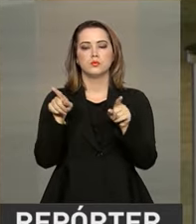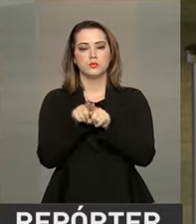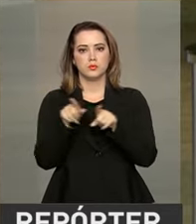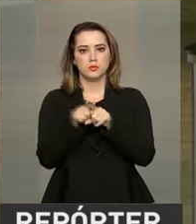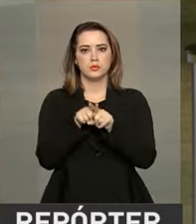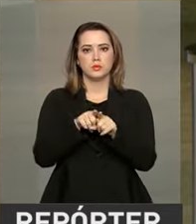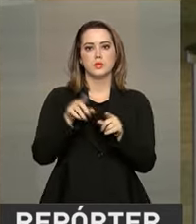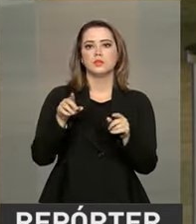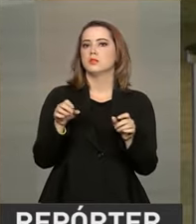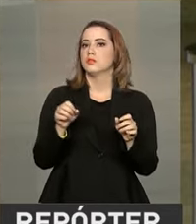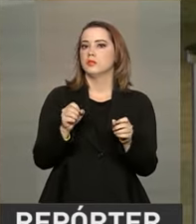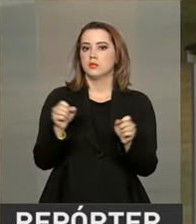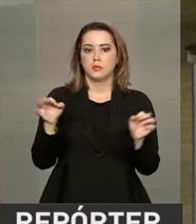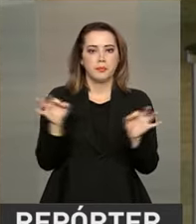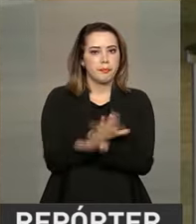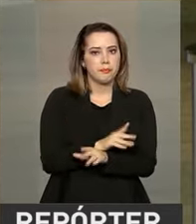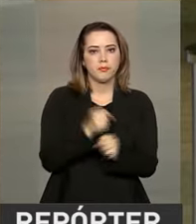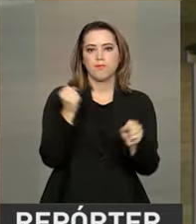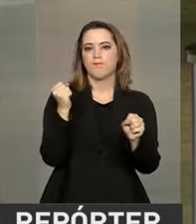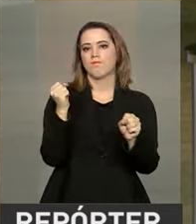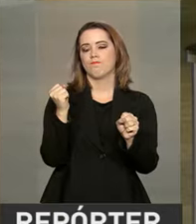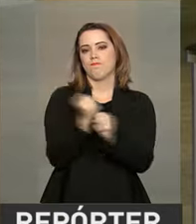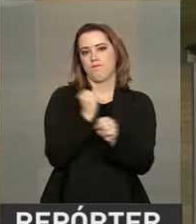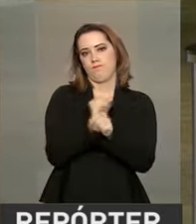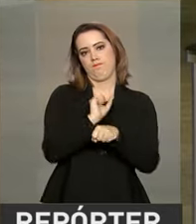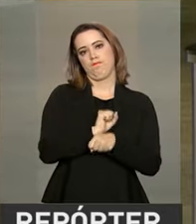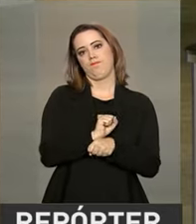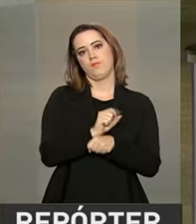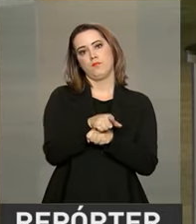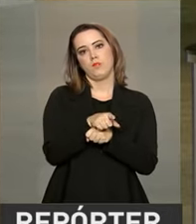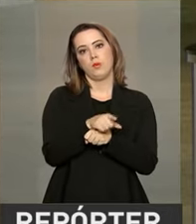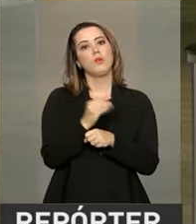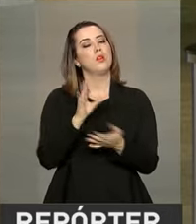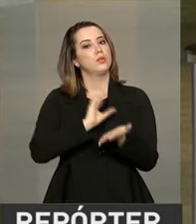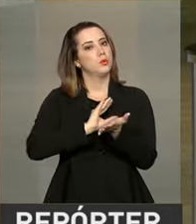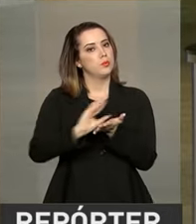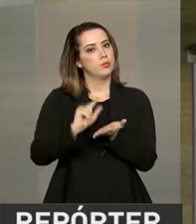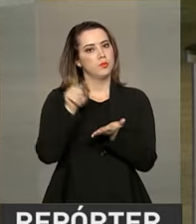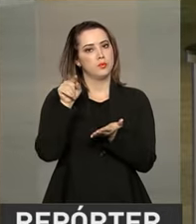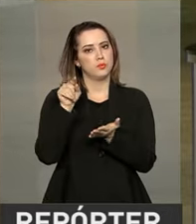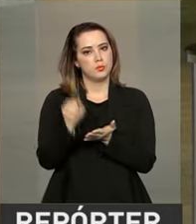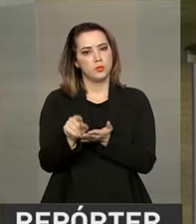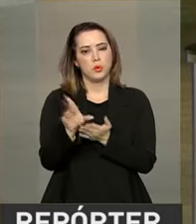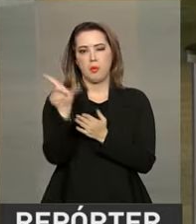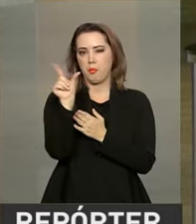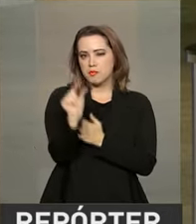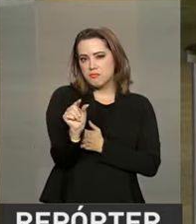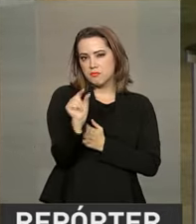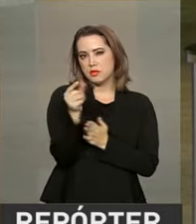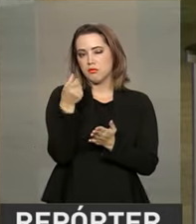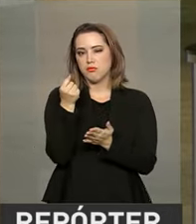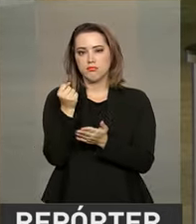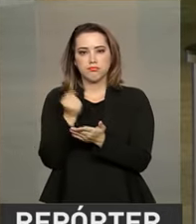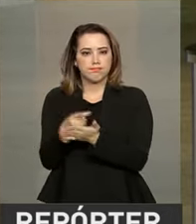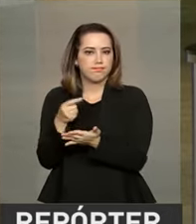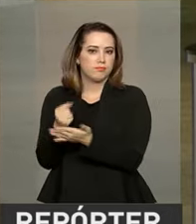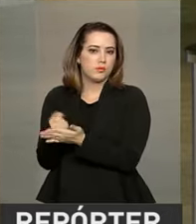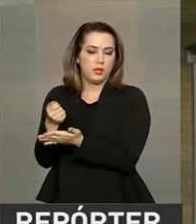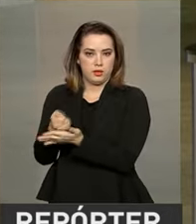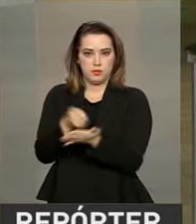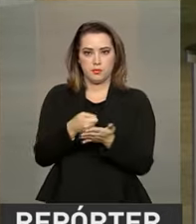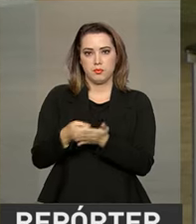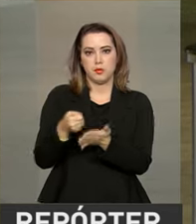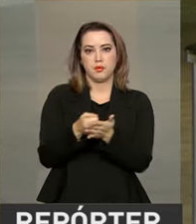finalização de obras paradas no país. E a partir de agora, o repasse de dinheiro para pequenas despesas vai ocorrer de